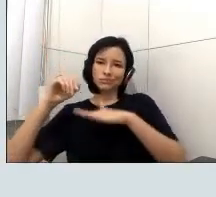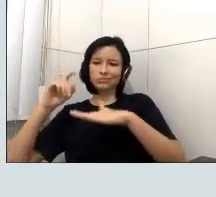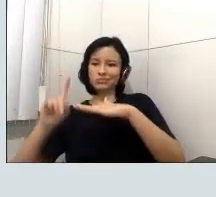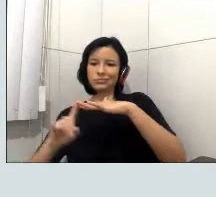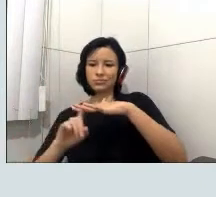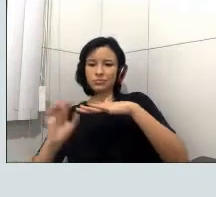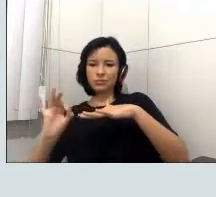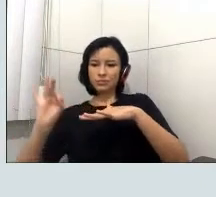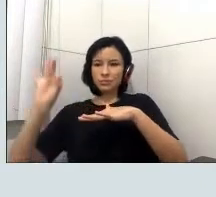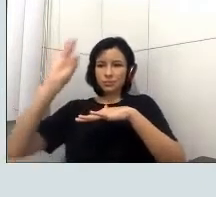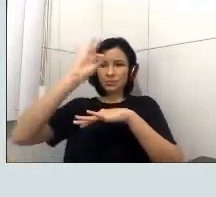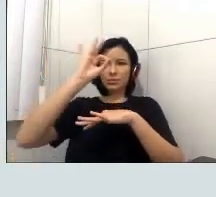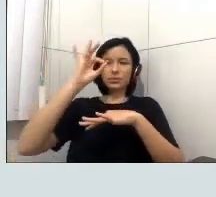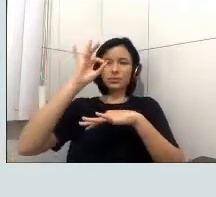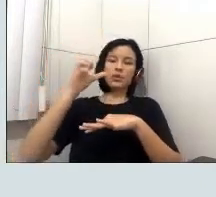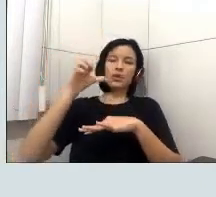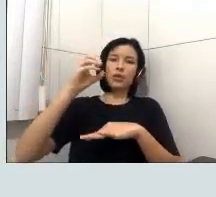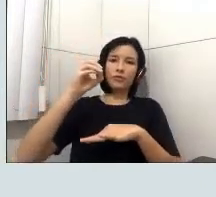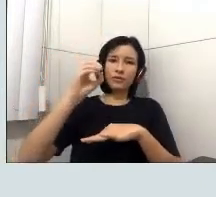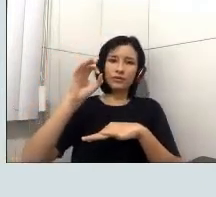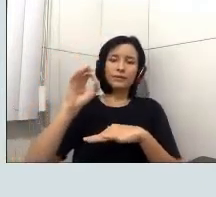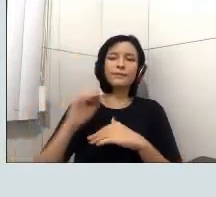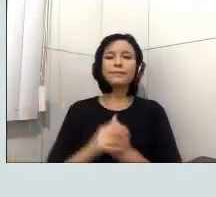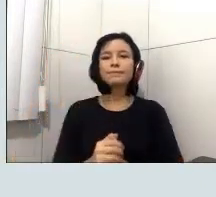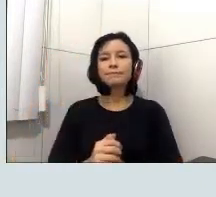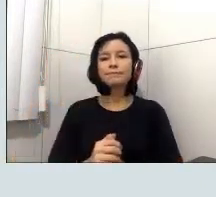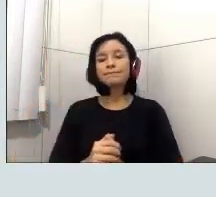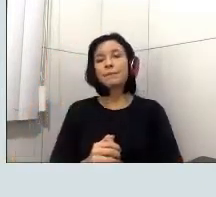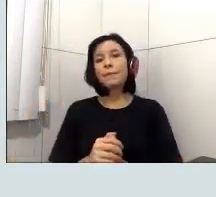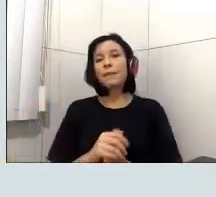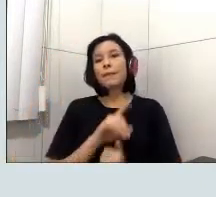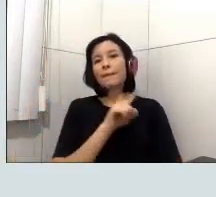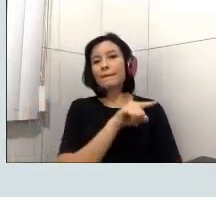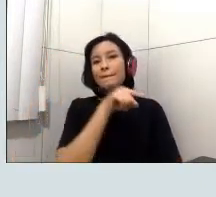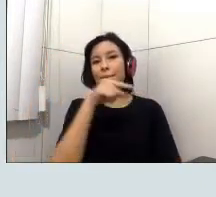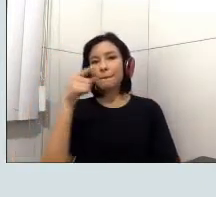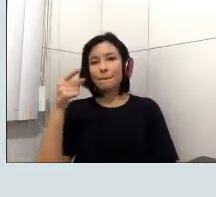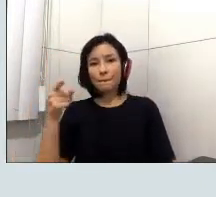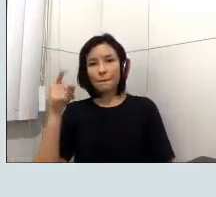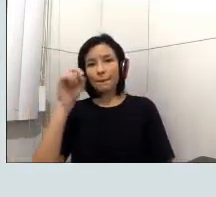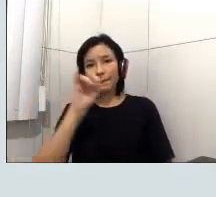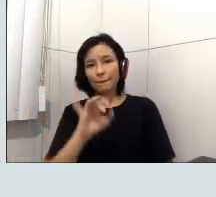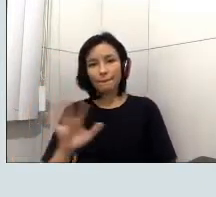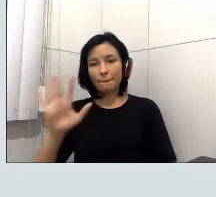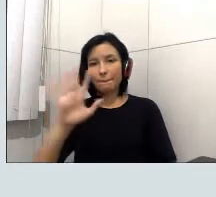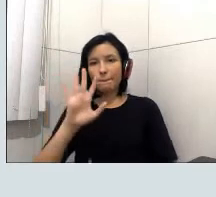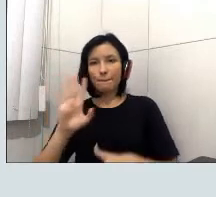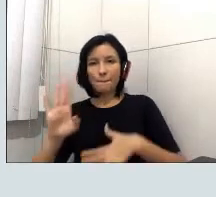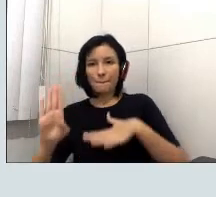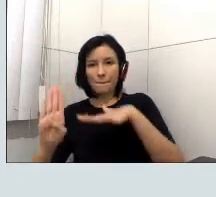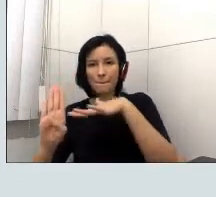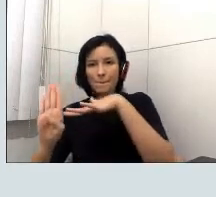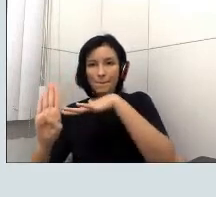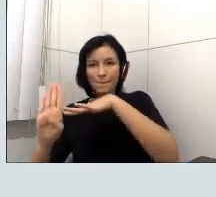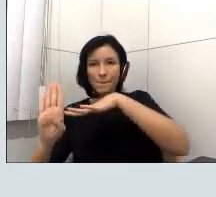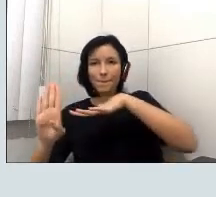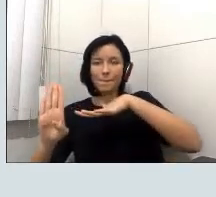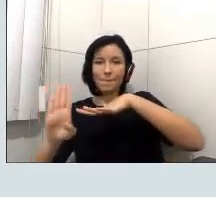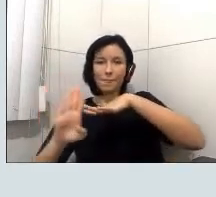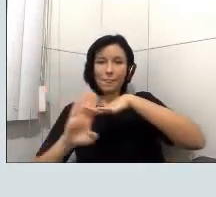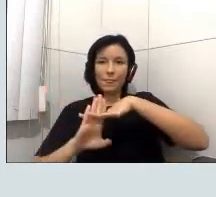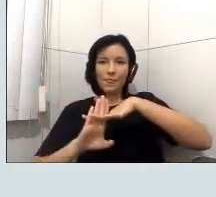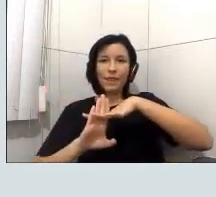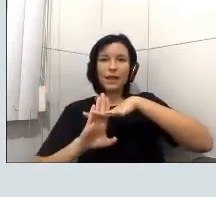E quando nós estamos falando do perpendicularismo entre planos? Vocês estão vendo aí dois planos, um